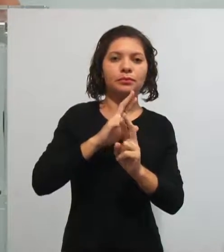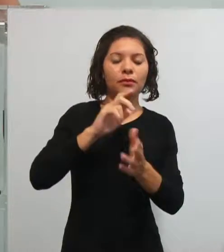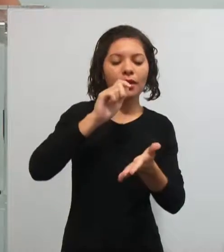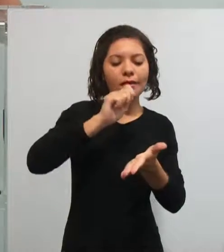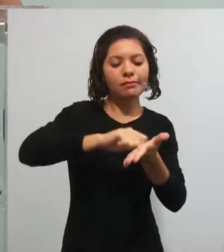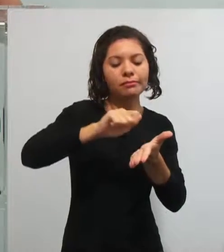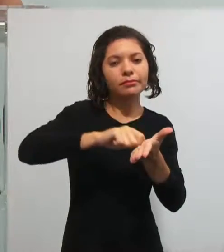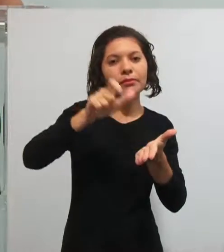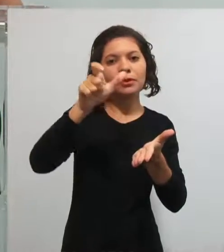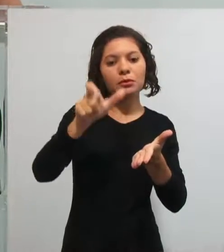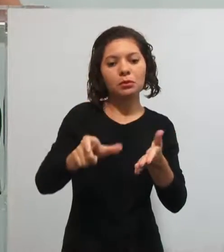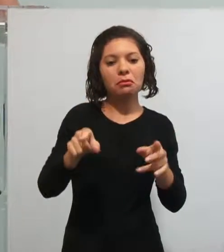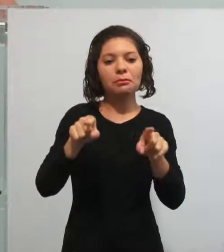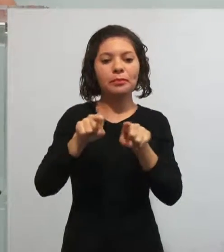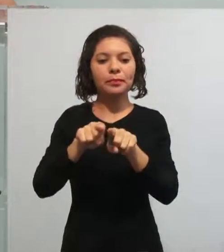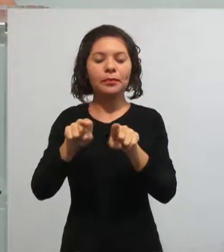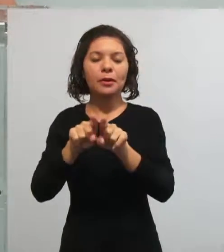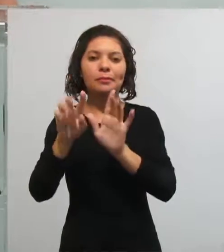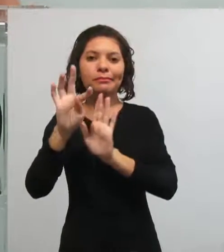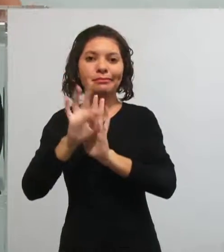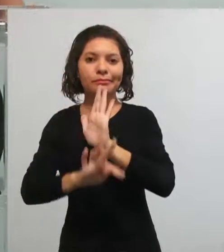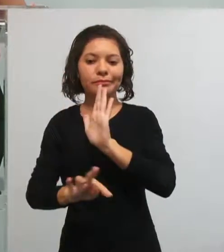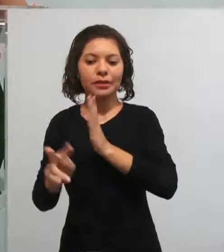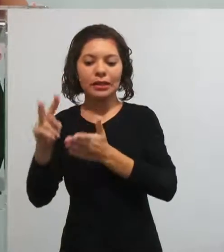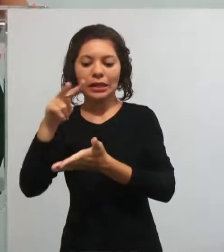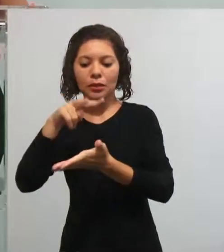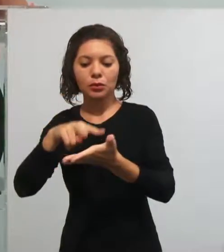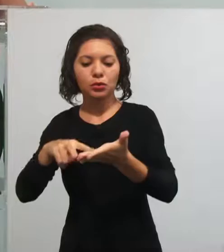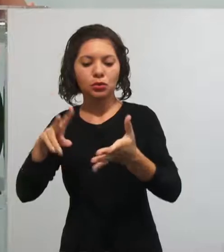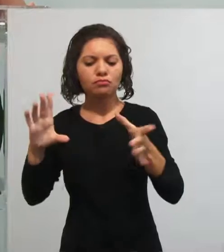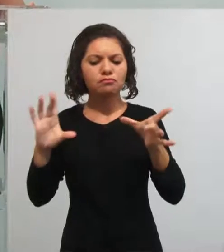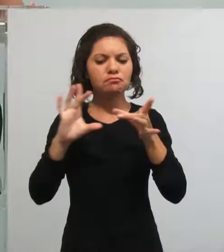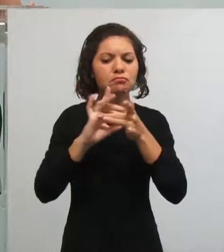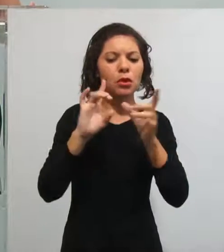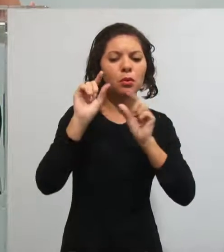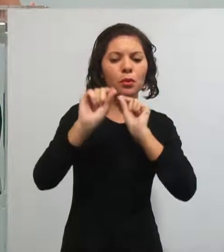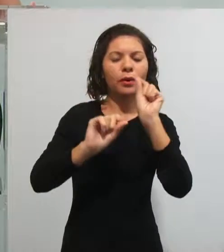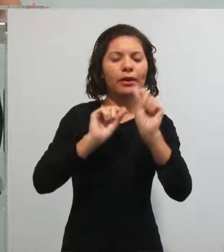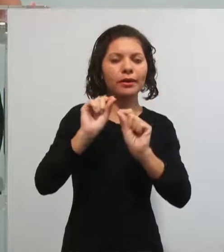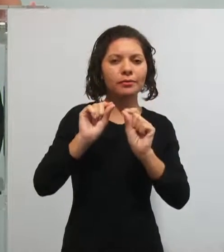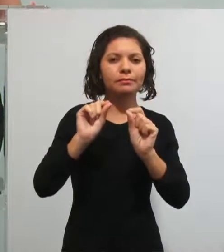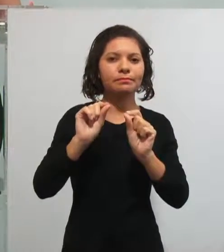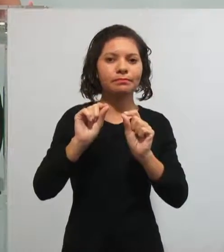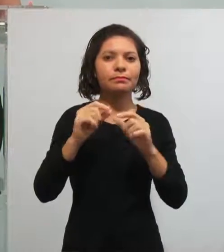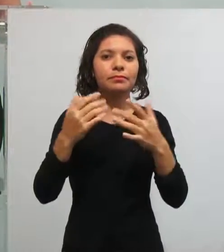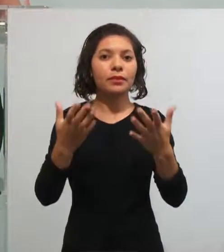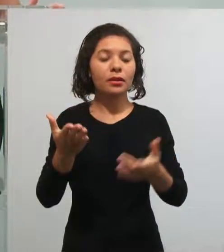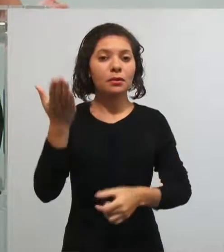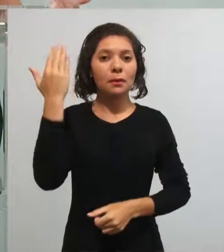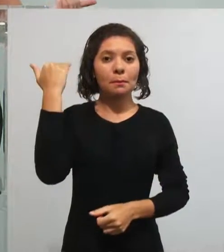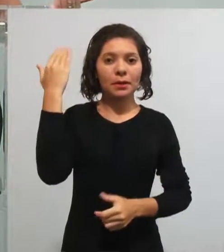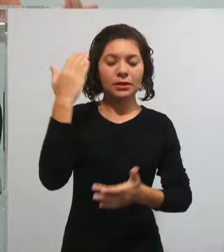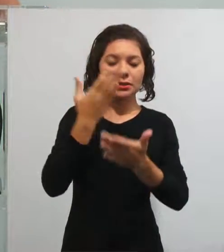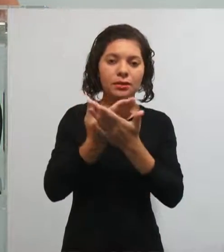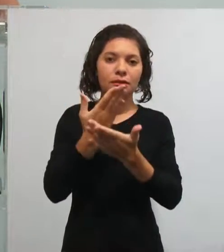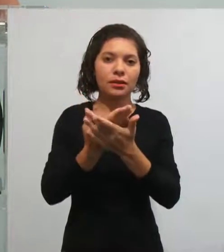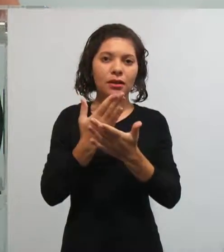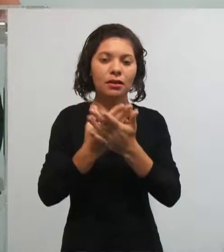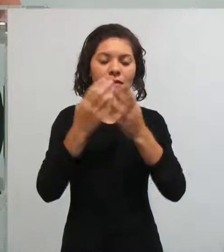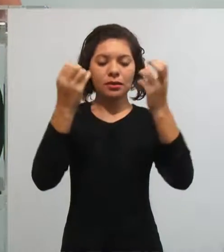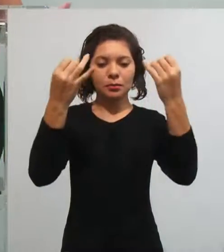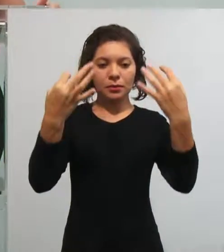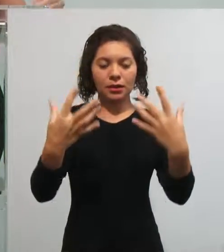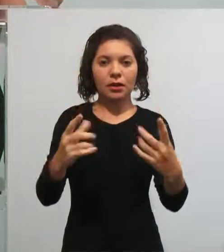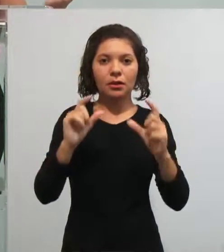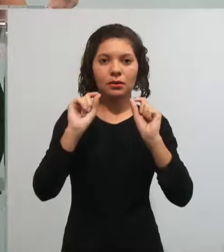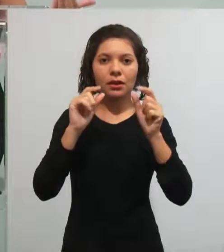dos sentidos. Então, na aula anterior, nós falávamos sobre a questão da linguagem,